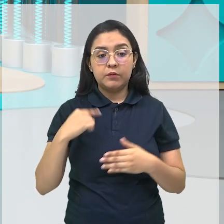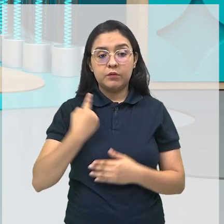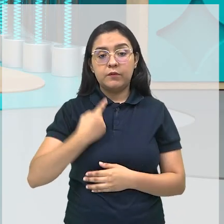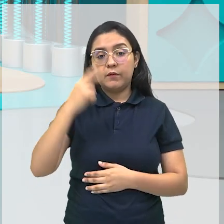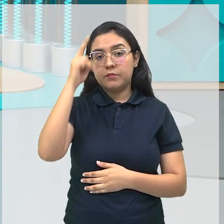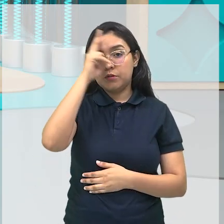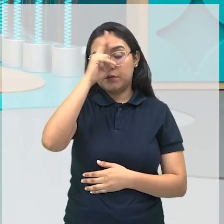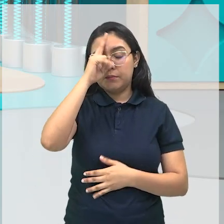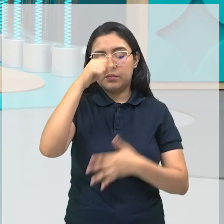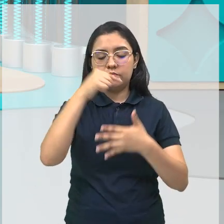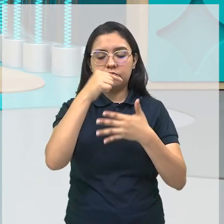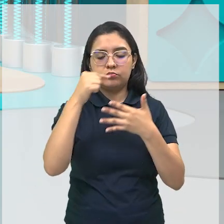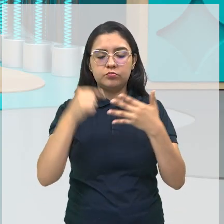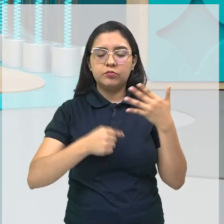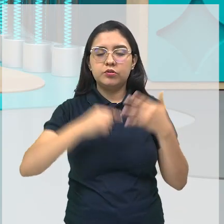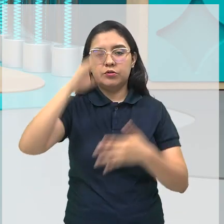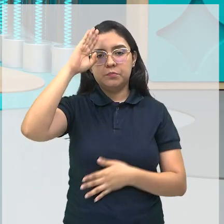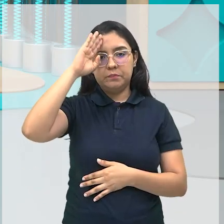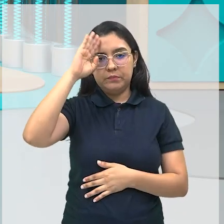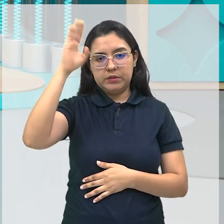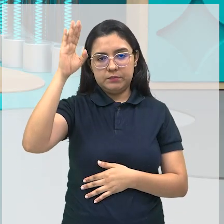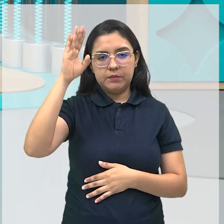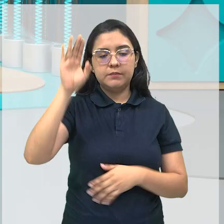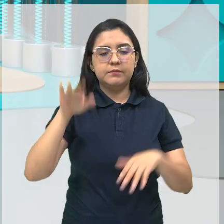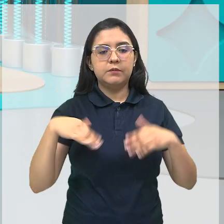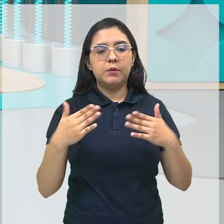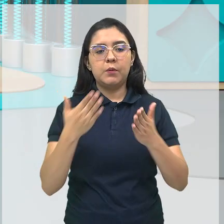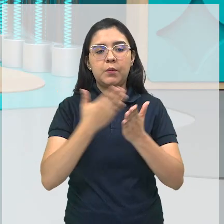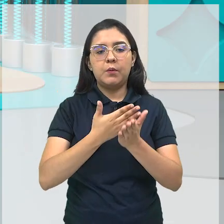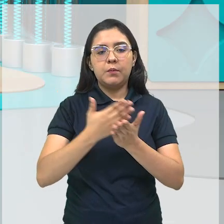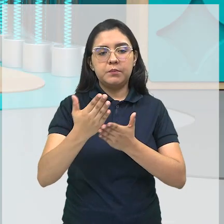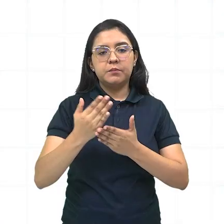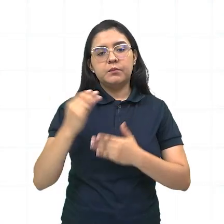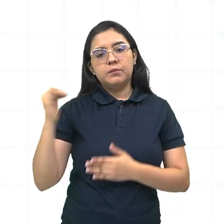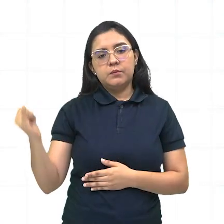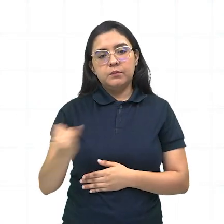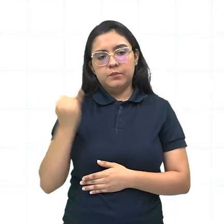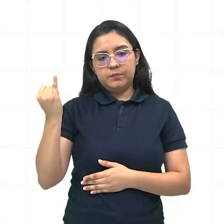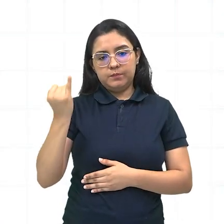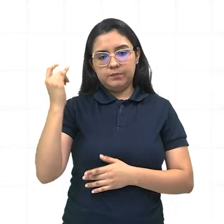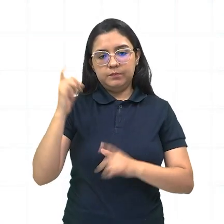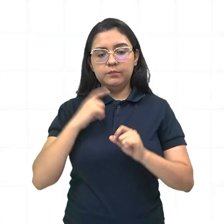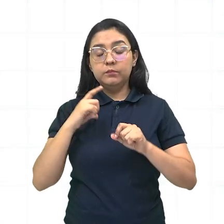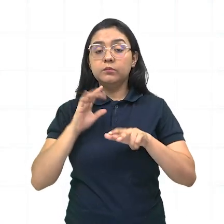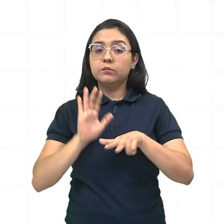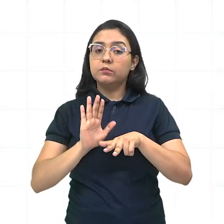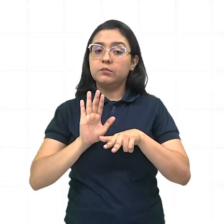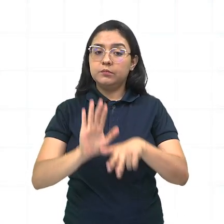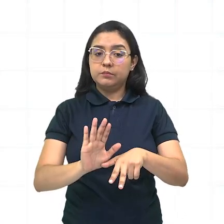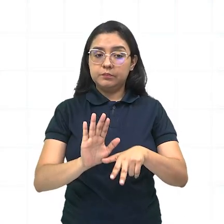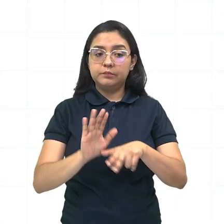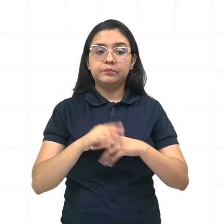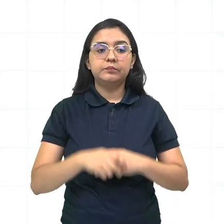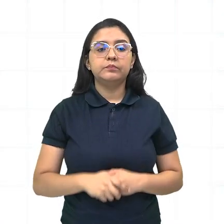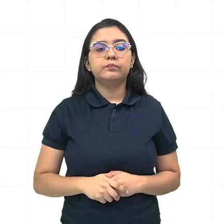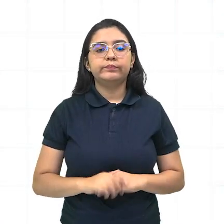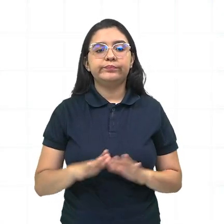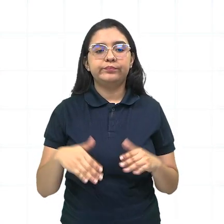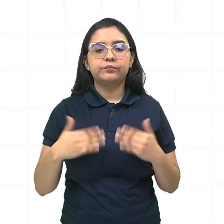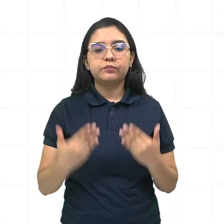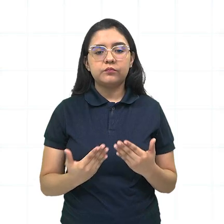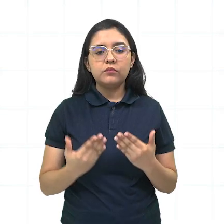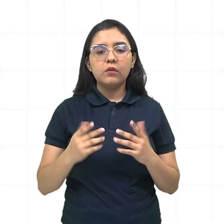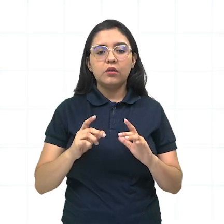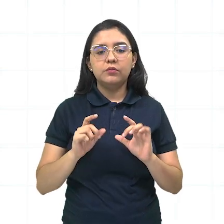os principais pontos aí dessas aulas, começando pela importância dos primeiros socorros. Então,